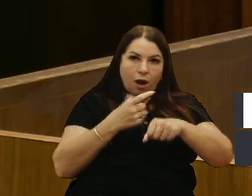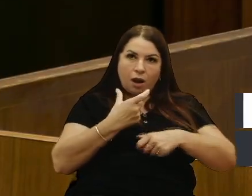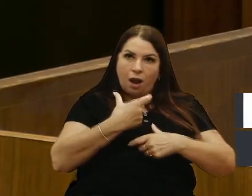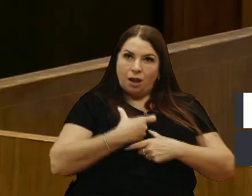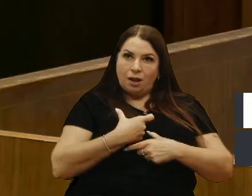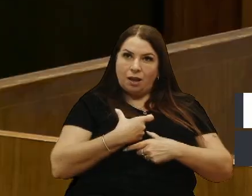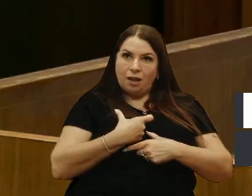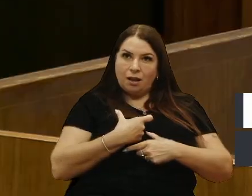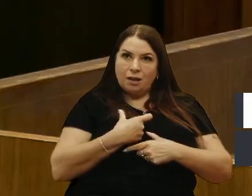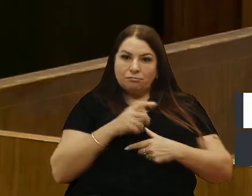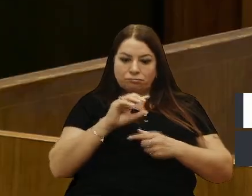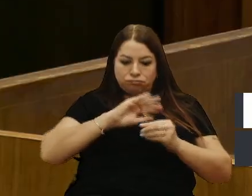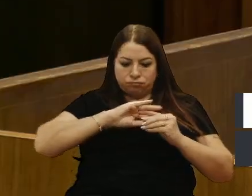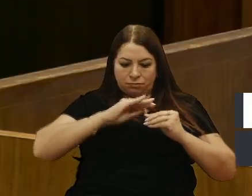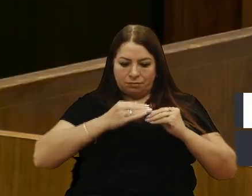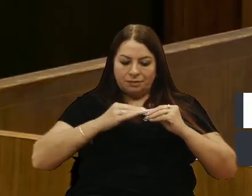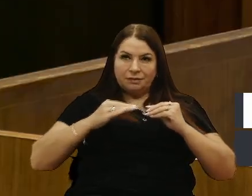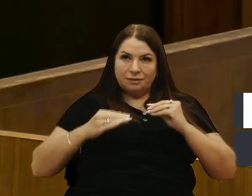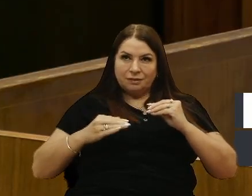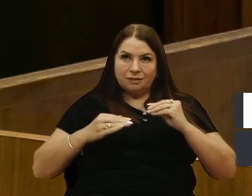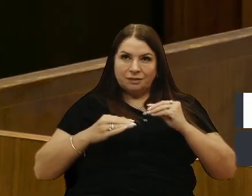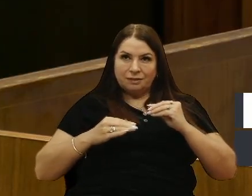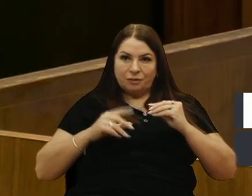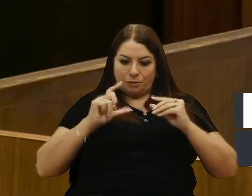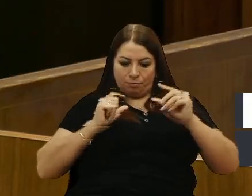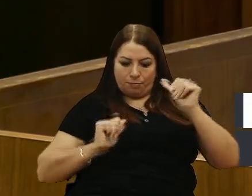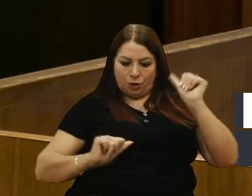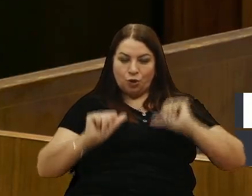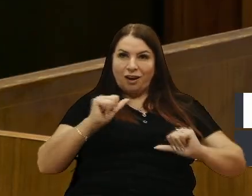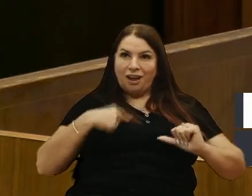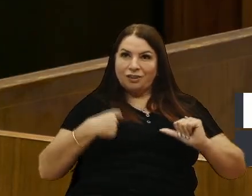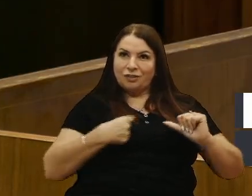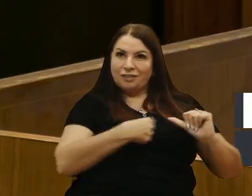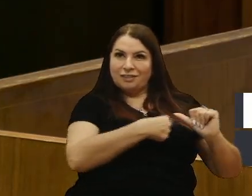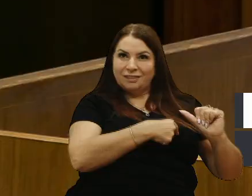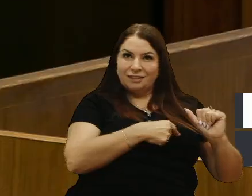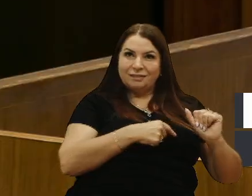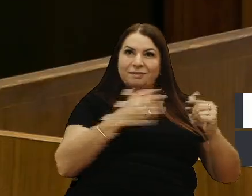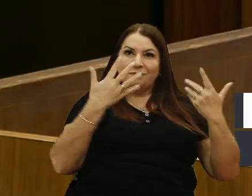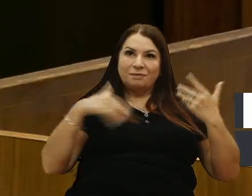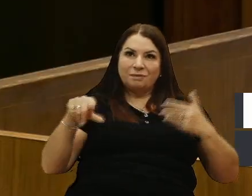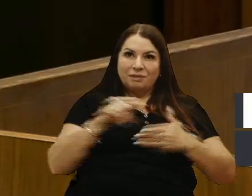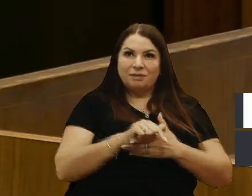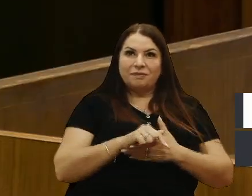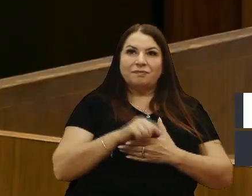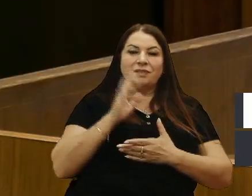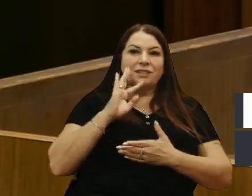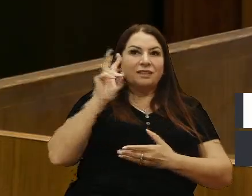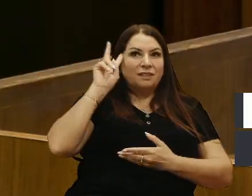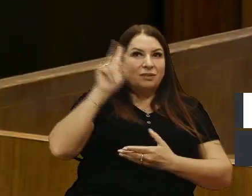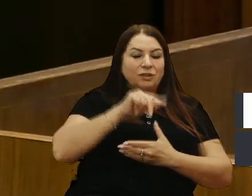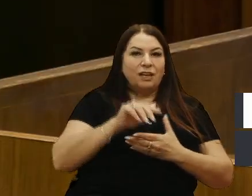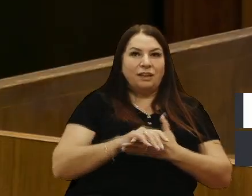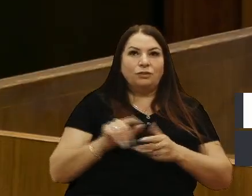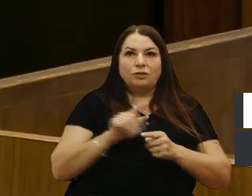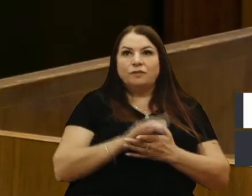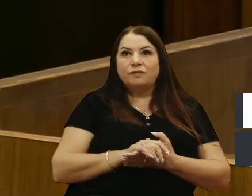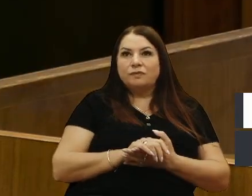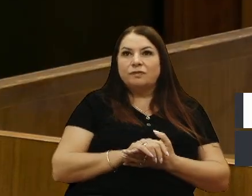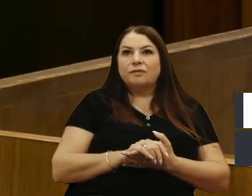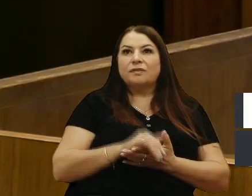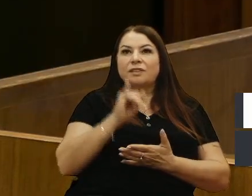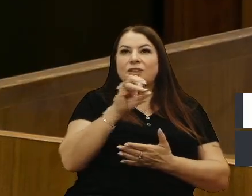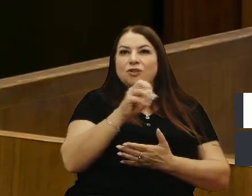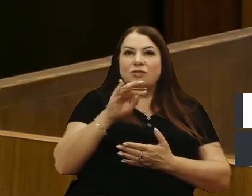medalha, toda em relevo, com os personagens também. Então, parabéns. E muito legal ter lembrado disso também. Carlos Henrique Iotti,